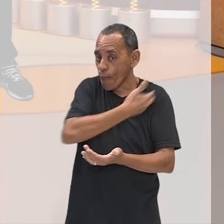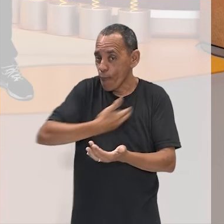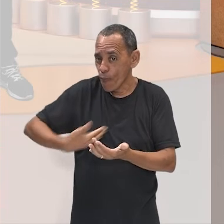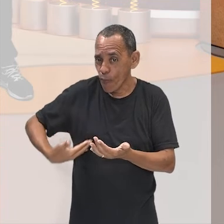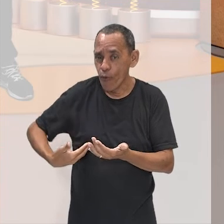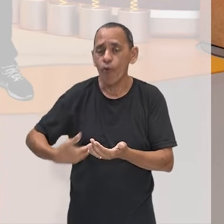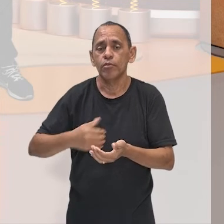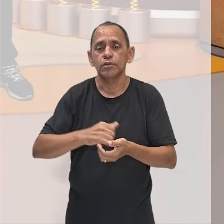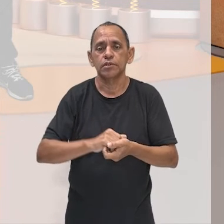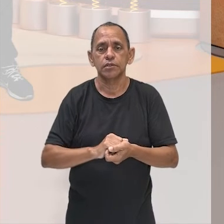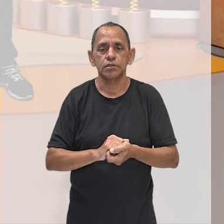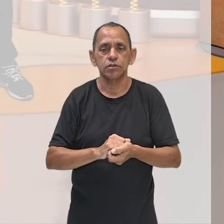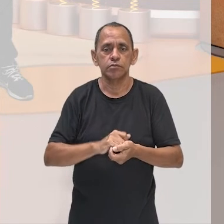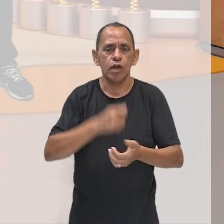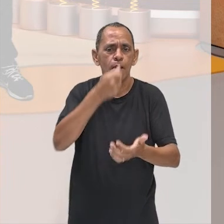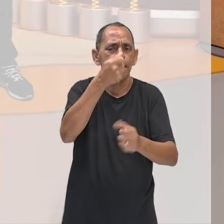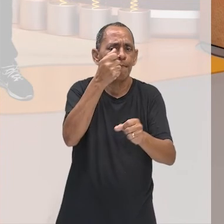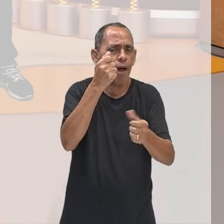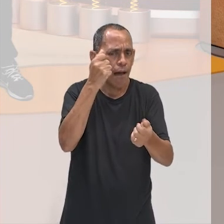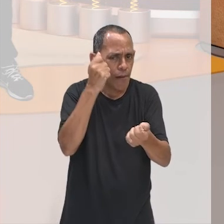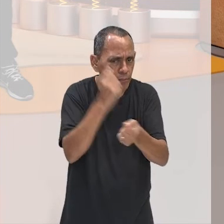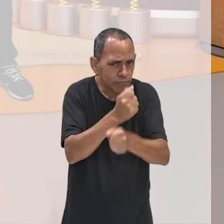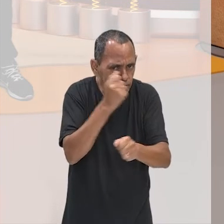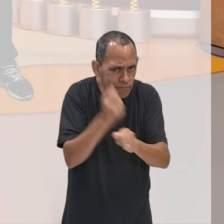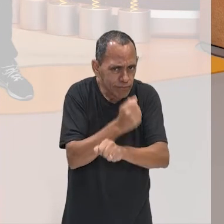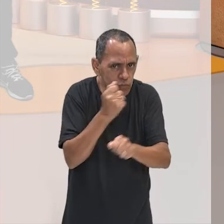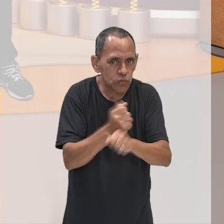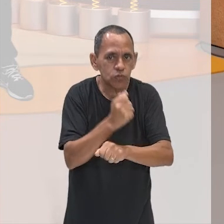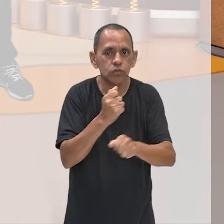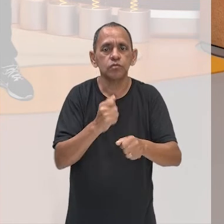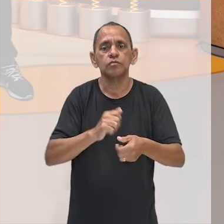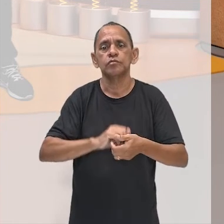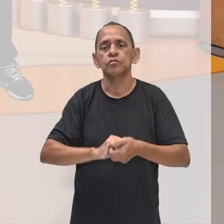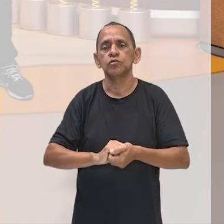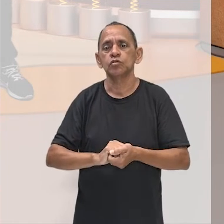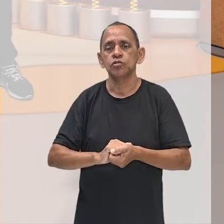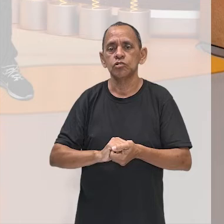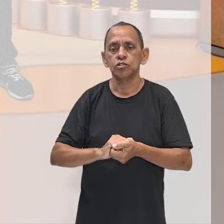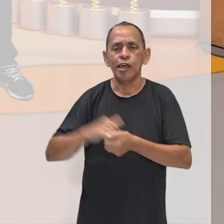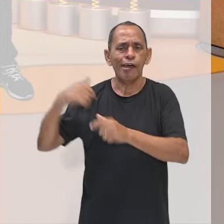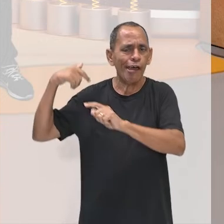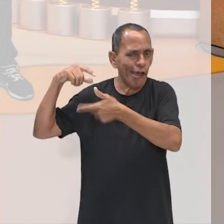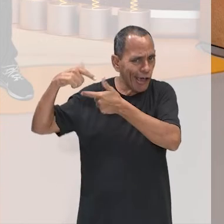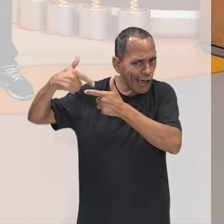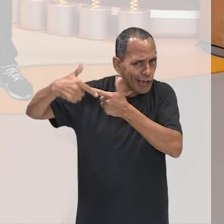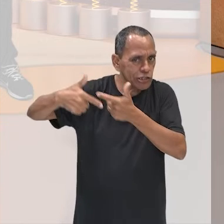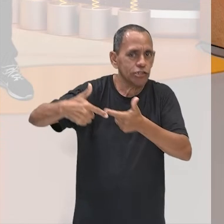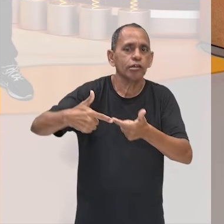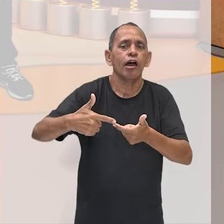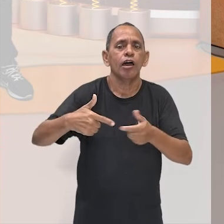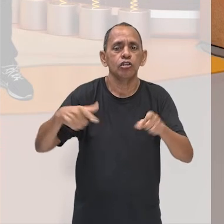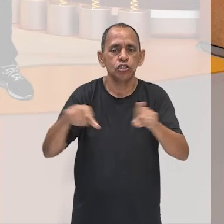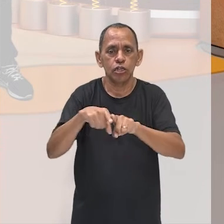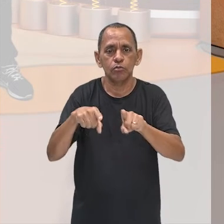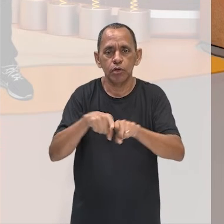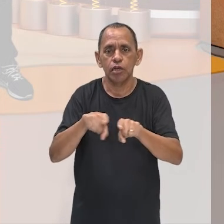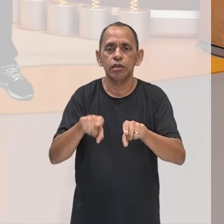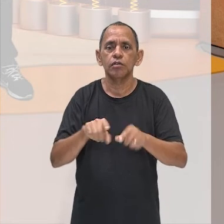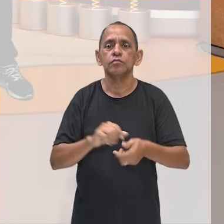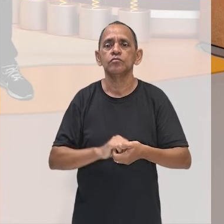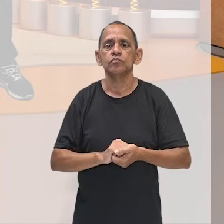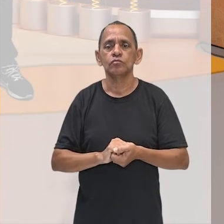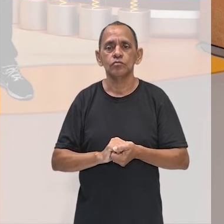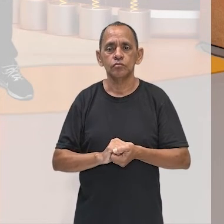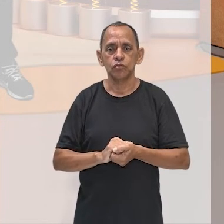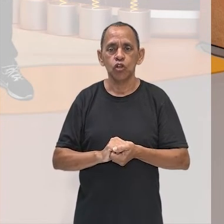aqui dentro da sociedade asteca, era hereditário e teocrático, ou seja, vindo de origem divina,